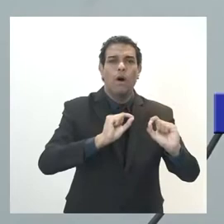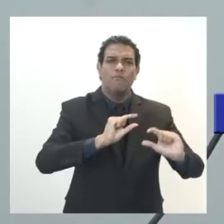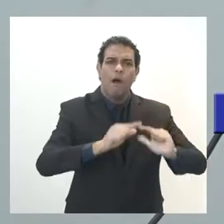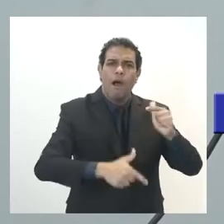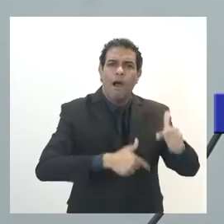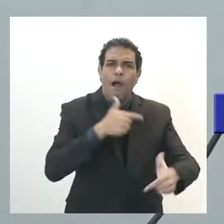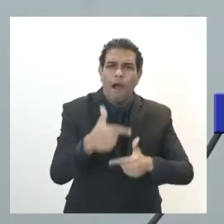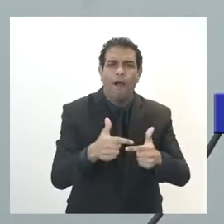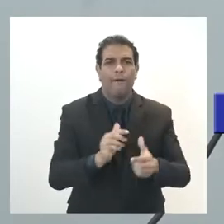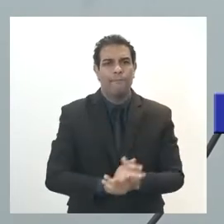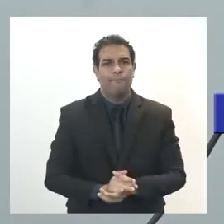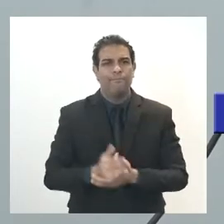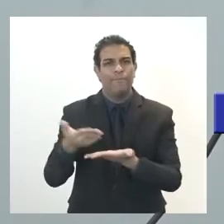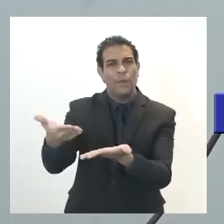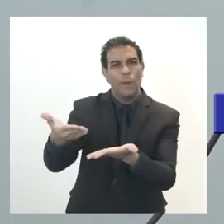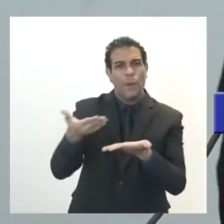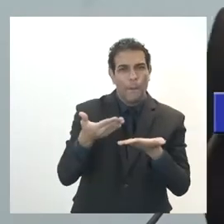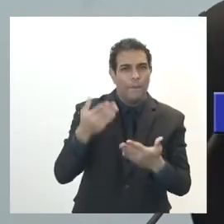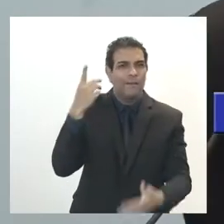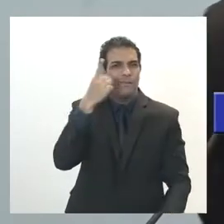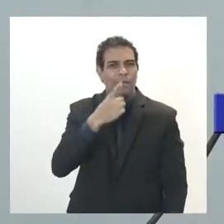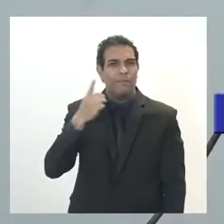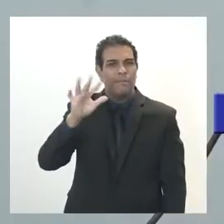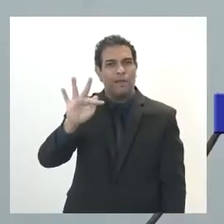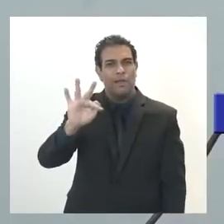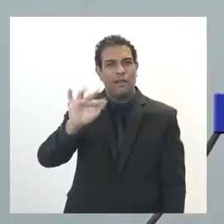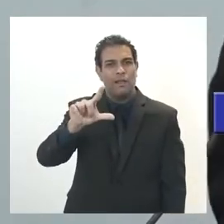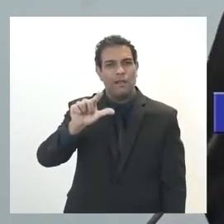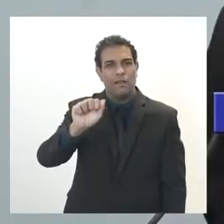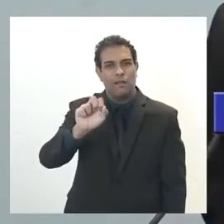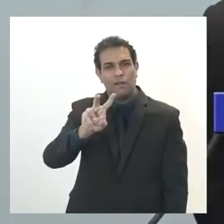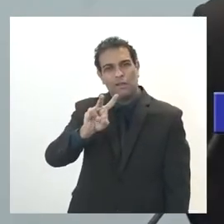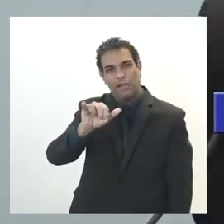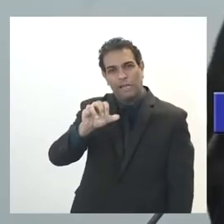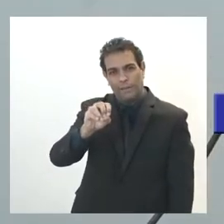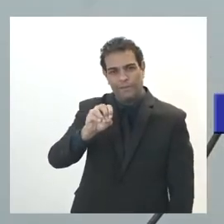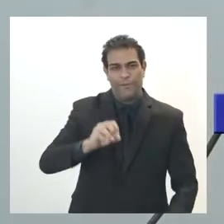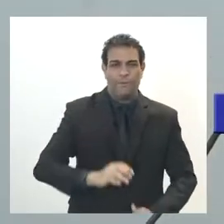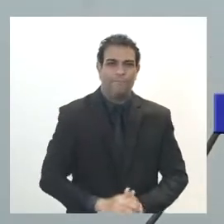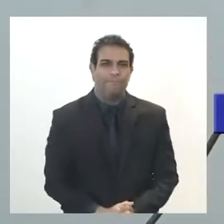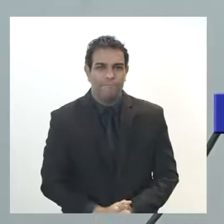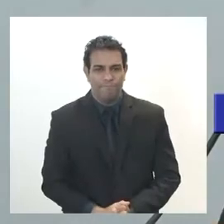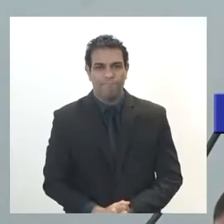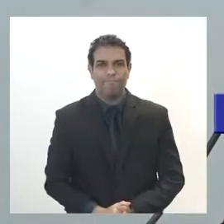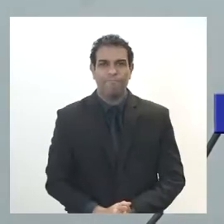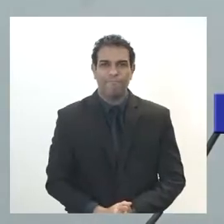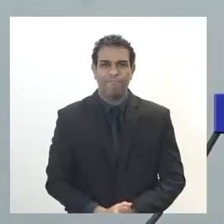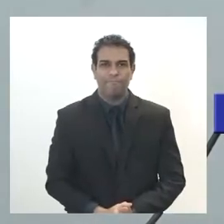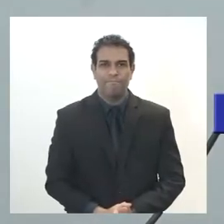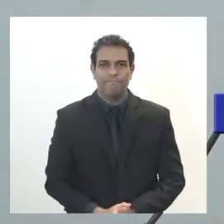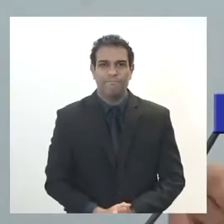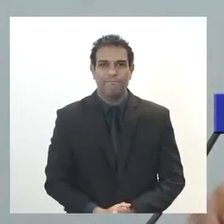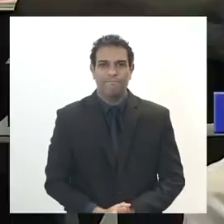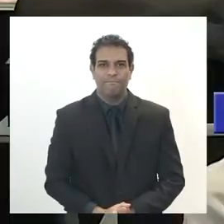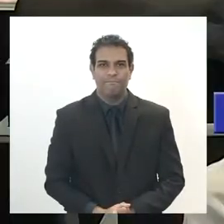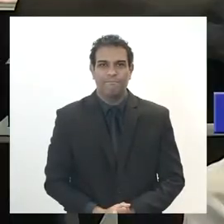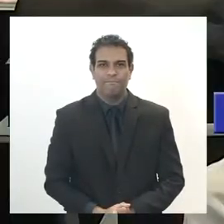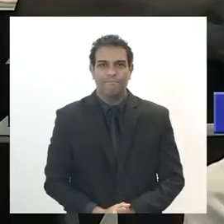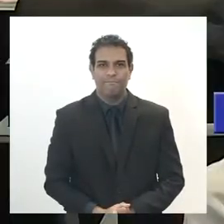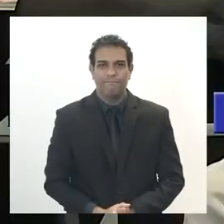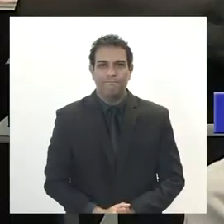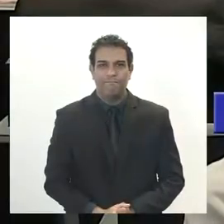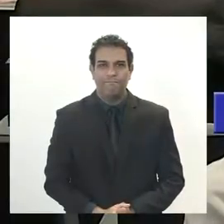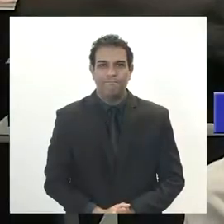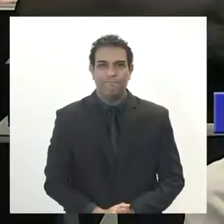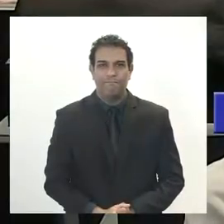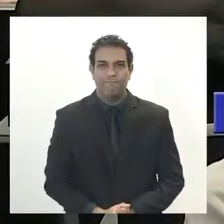chamar o deputado Fábio ela fica aqui na mesa também a cadeira e Tô fazendo